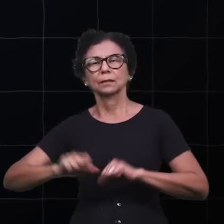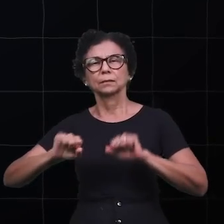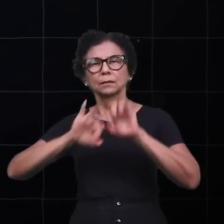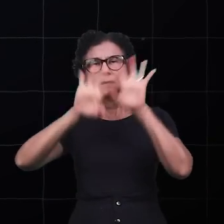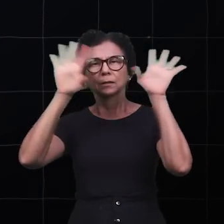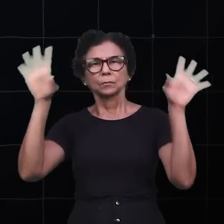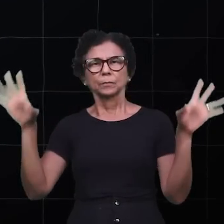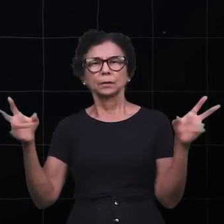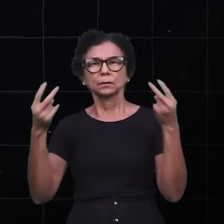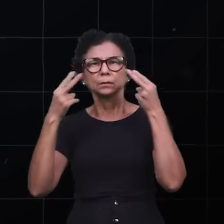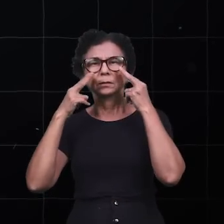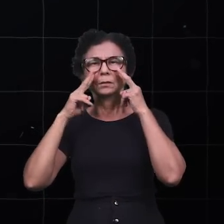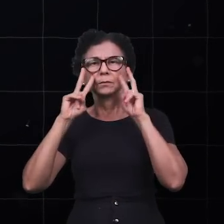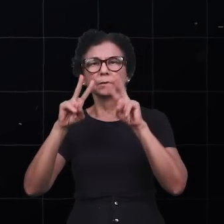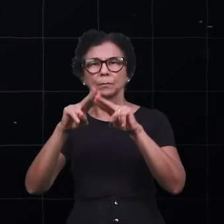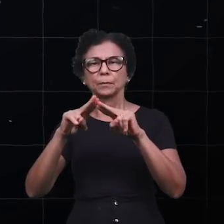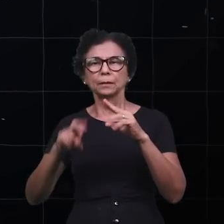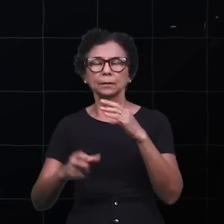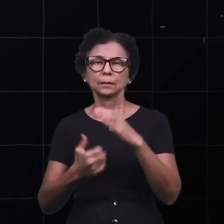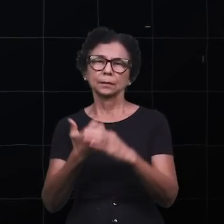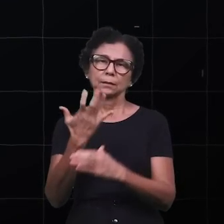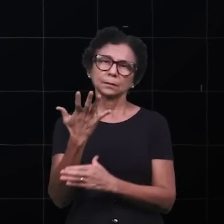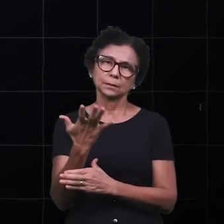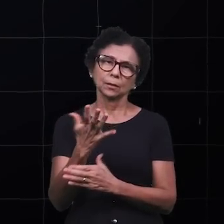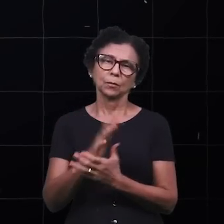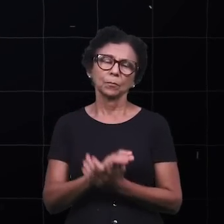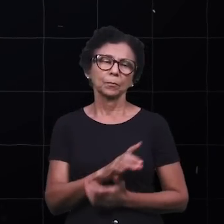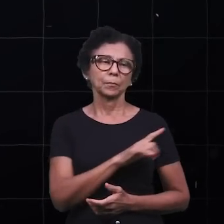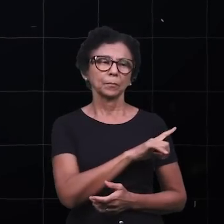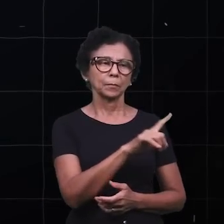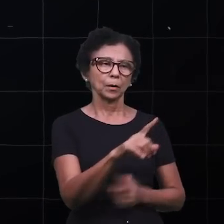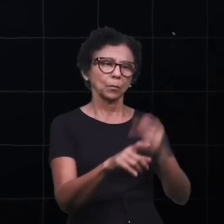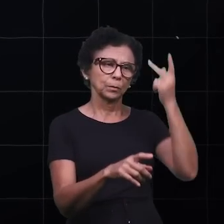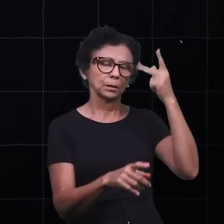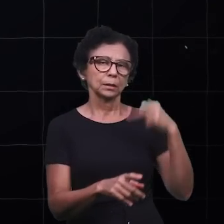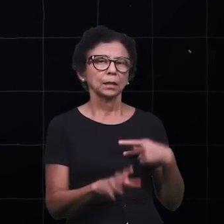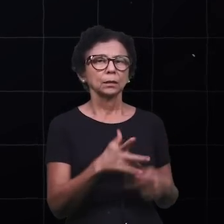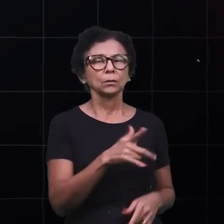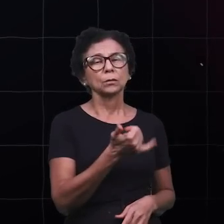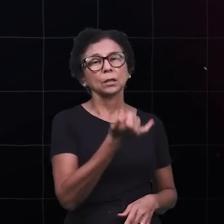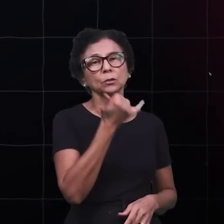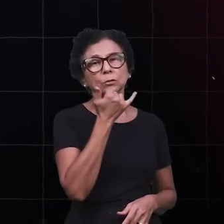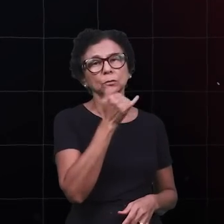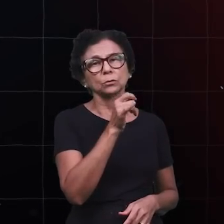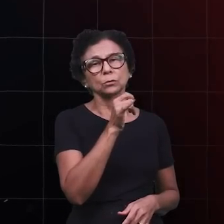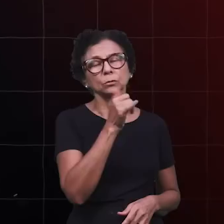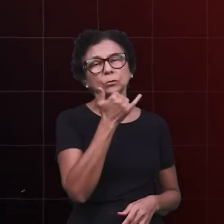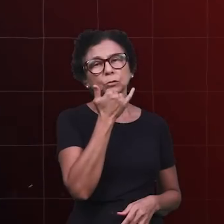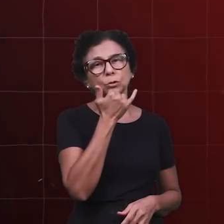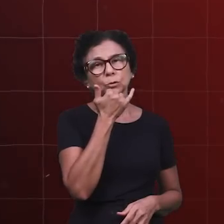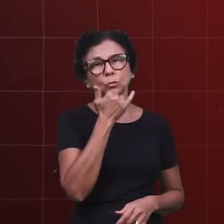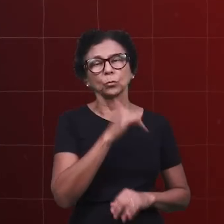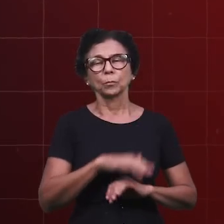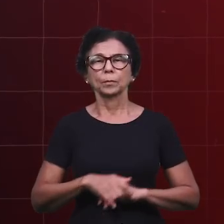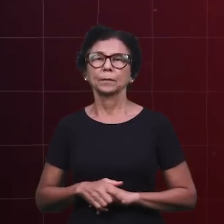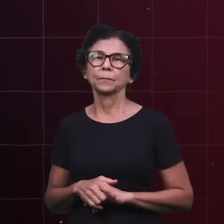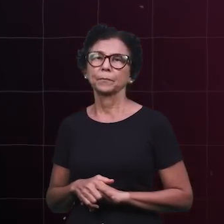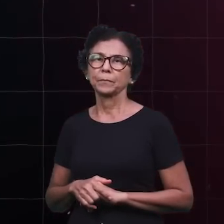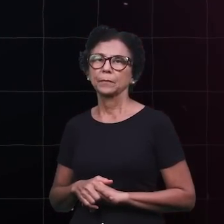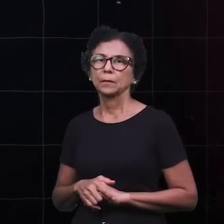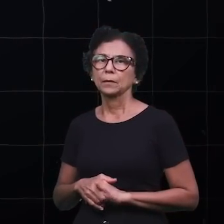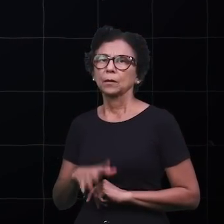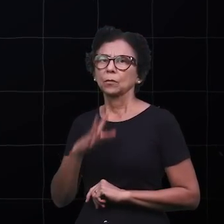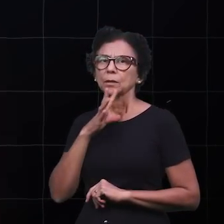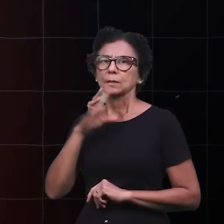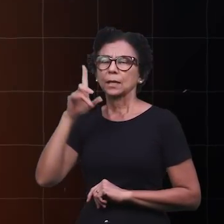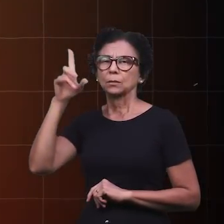criadas, para que eles fiquem indesculpáveis. Porquanto, tendo conhecido Deus, não o glorificaram como Deus, nem lhe deram